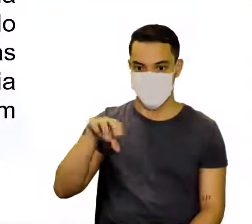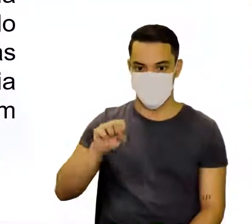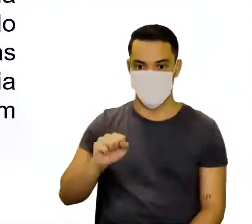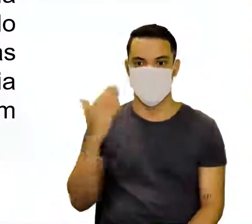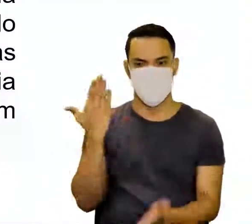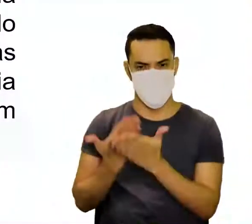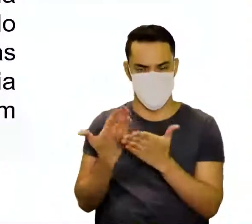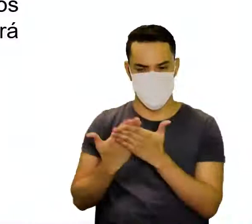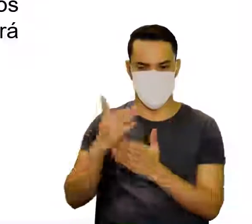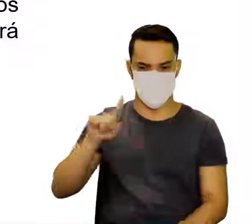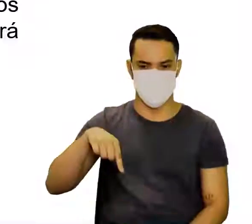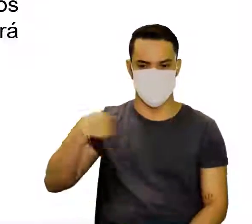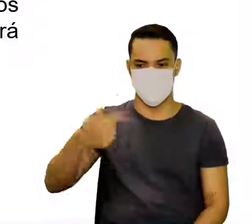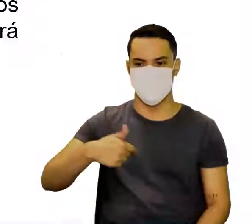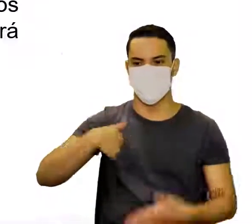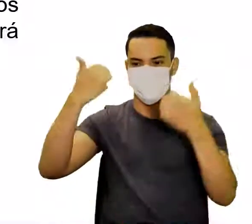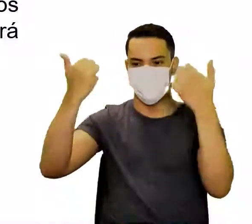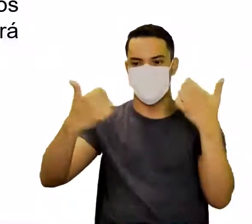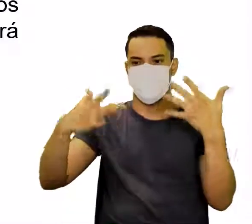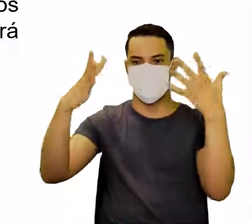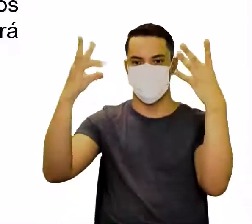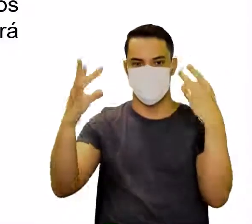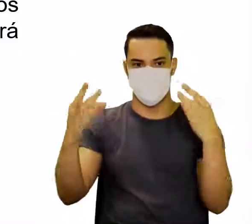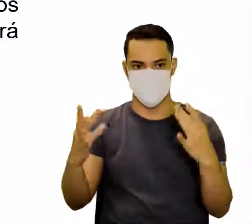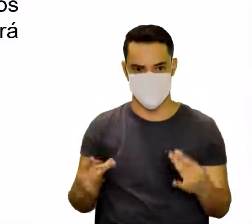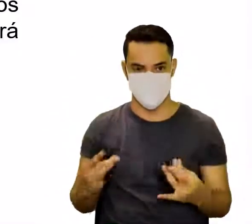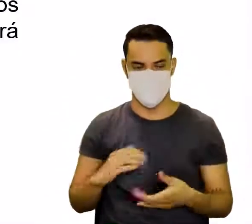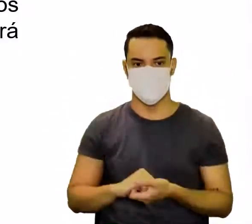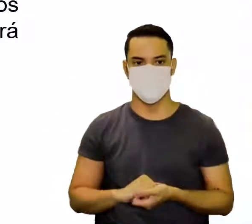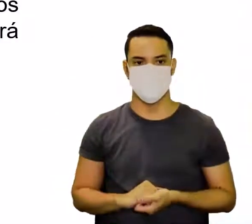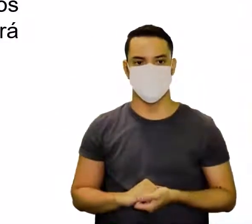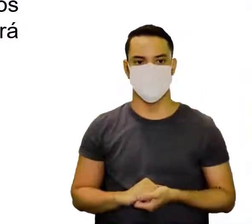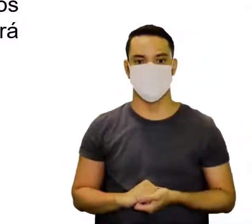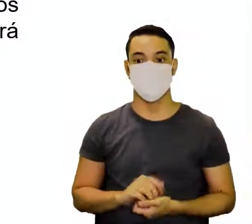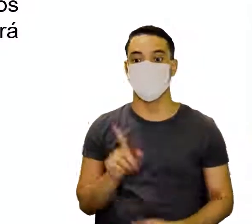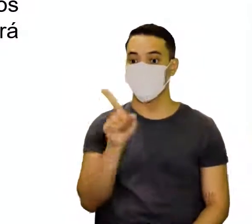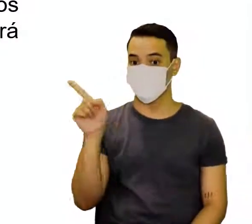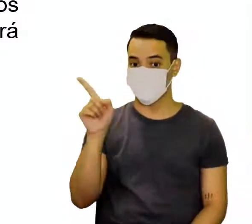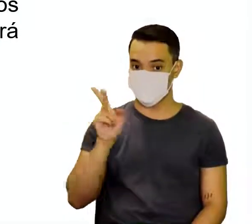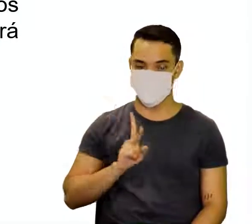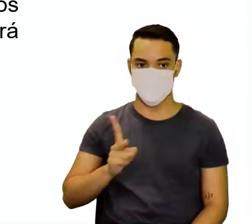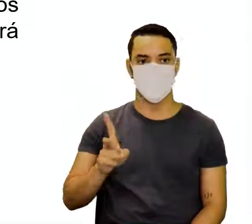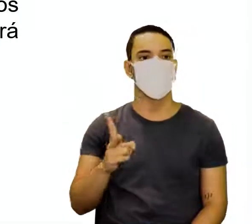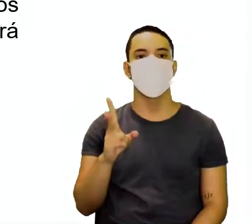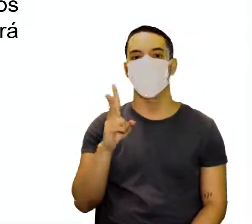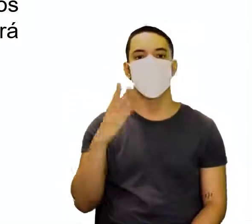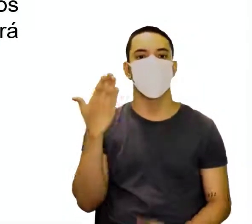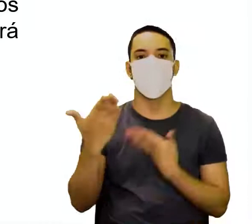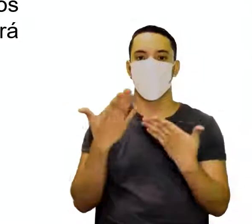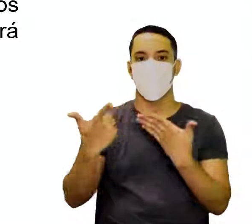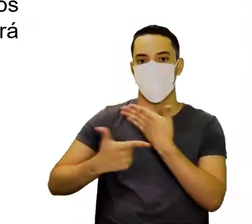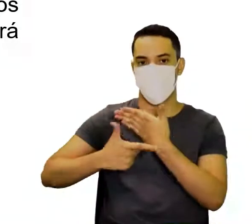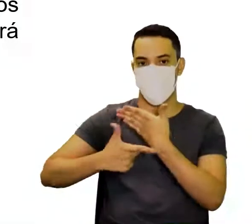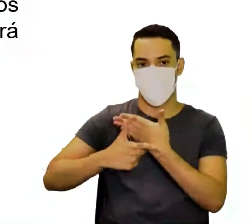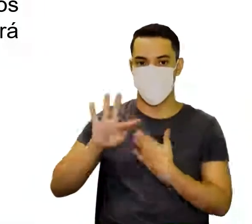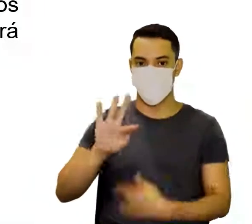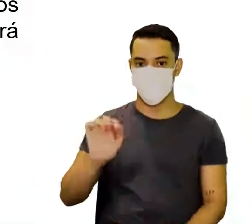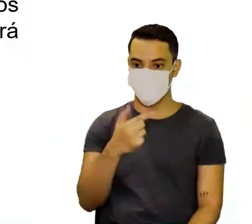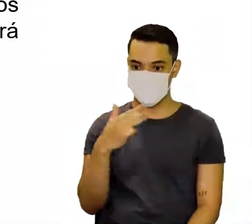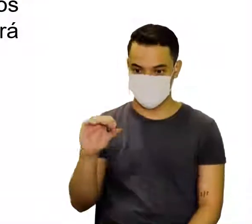aula, ok? E aqui, continuando com a questão da função do gerador elétrico,